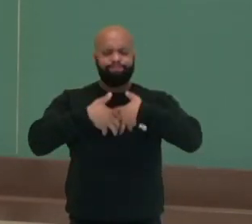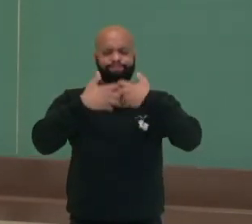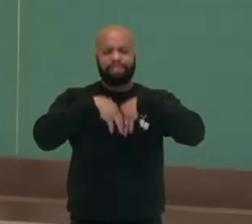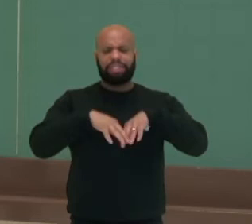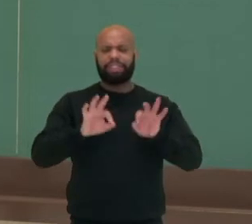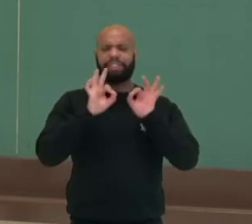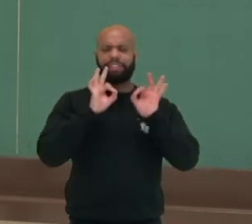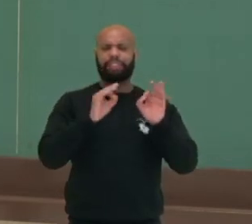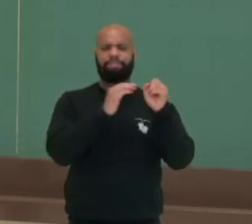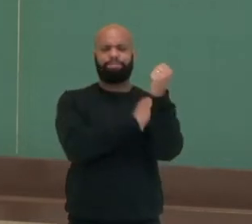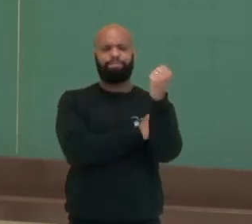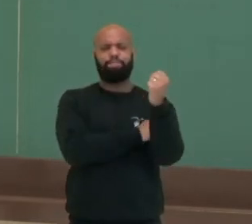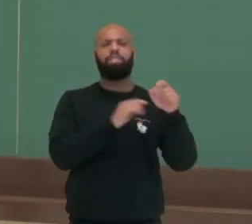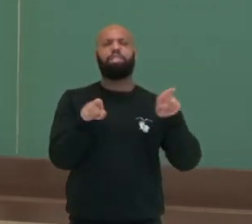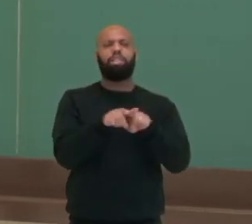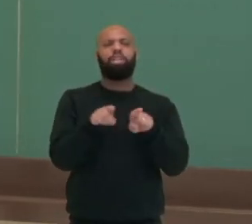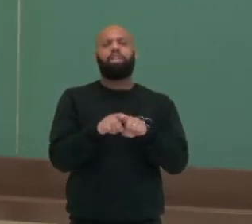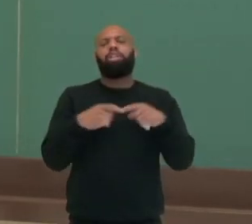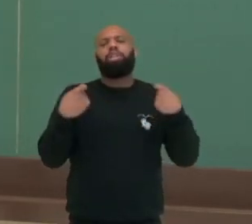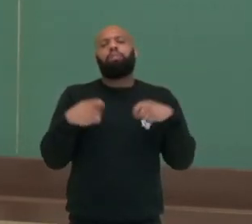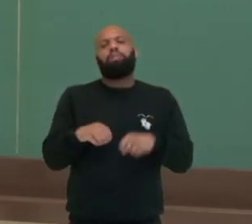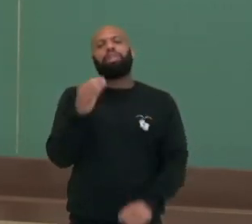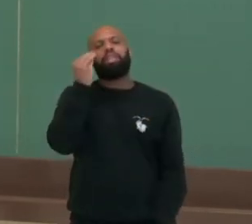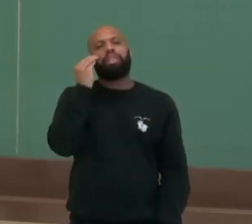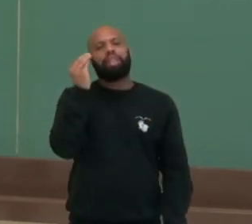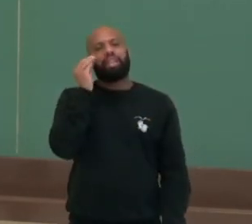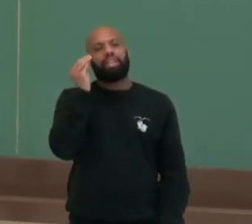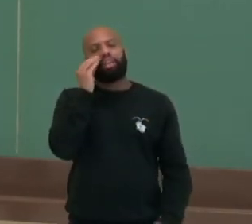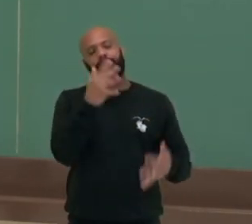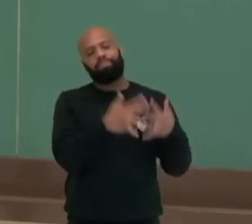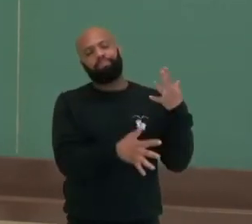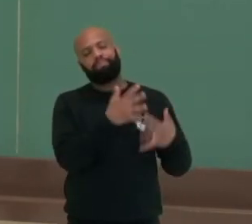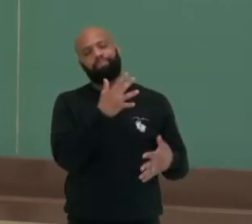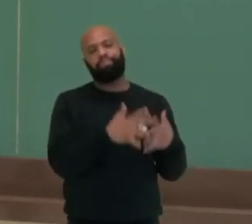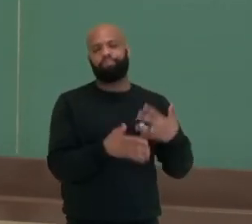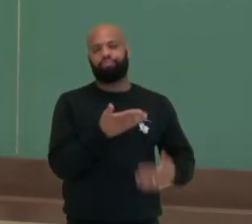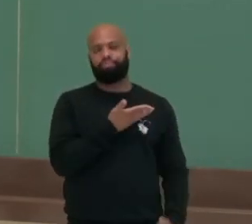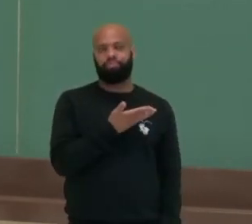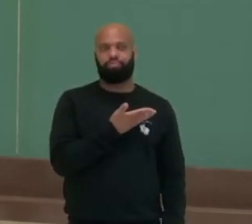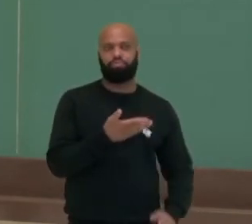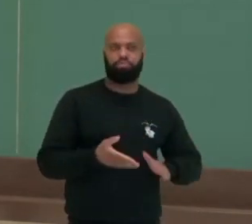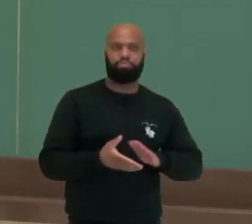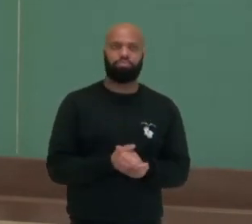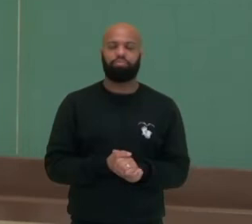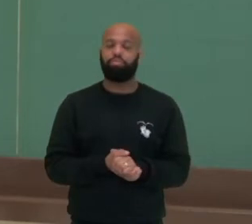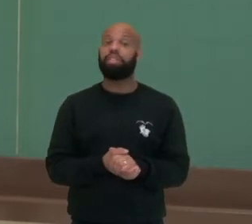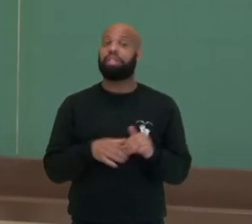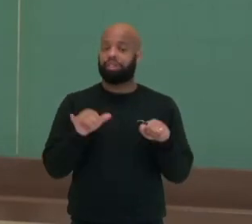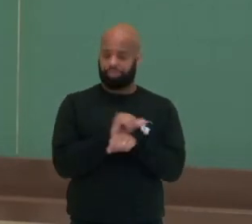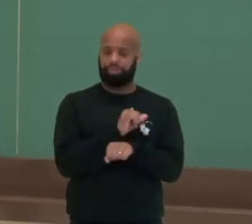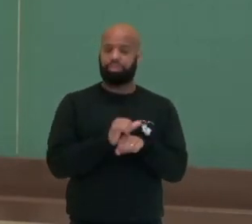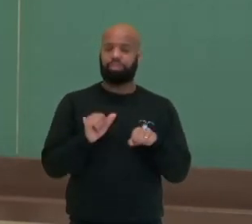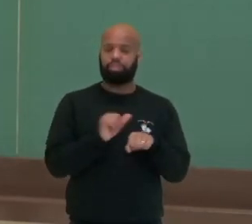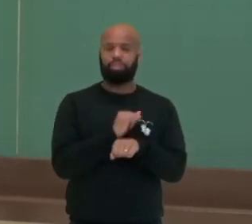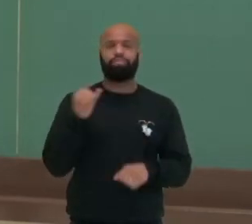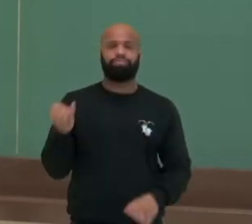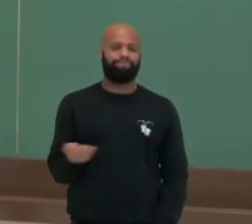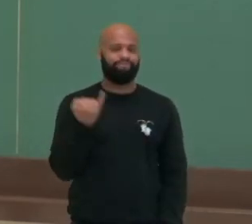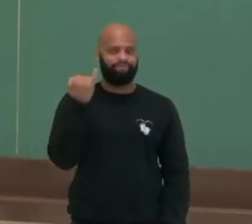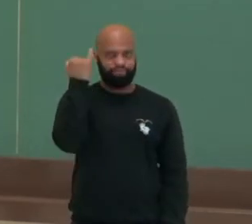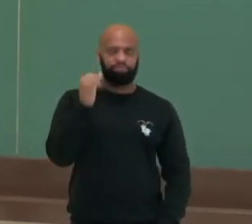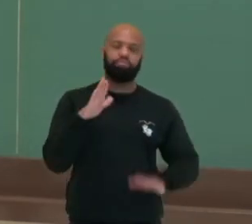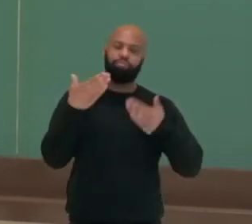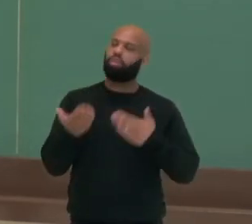força, né? E também a precisão para tentar tirar a bola do adversário, ok? Muita estratégia envolvida. O